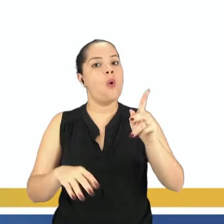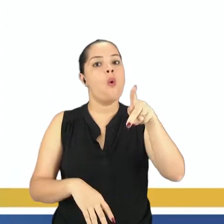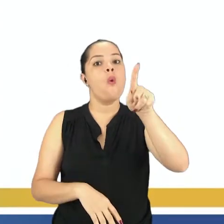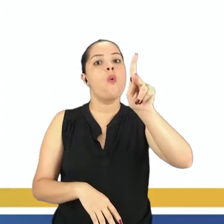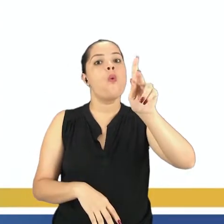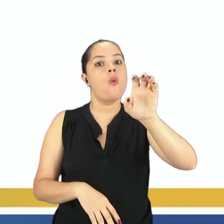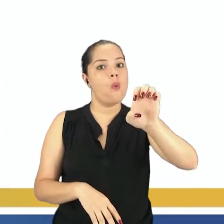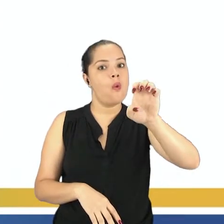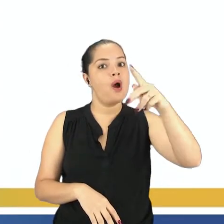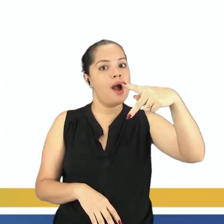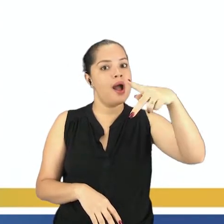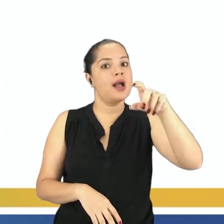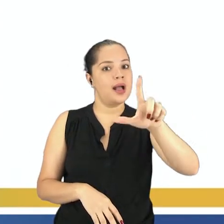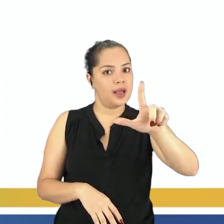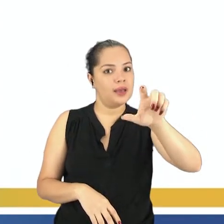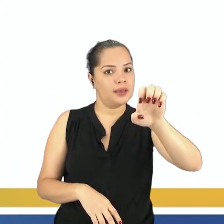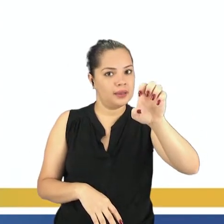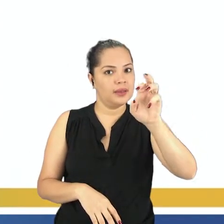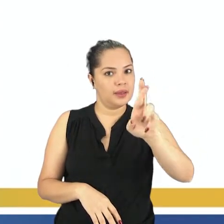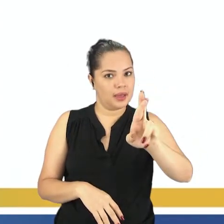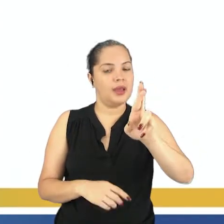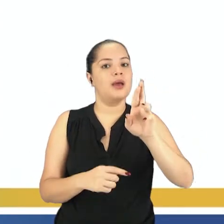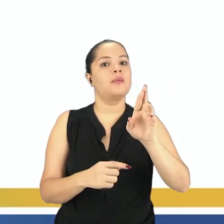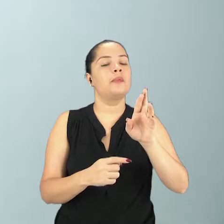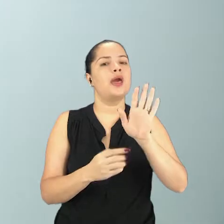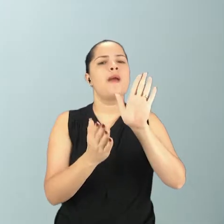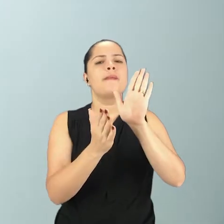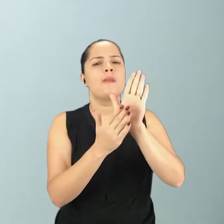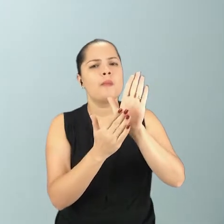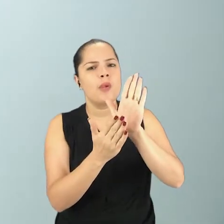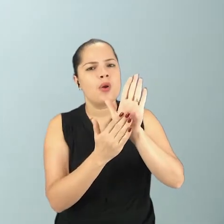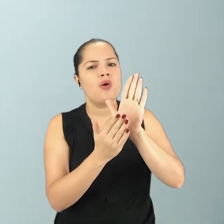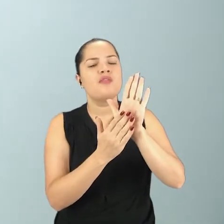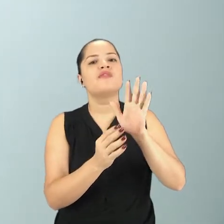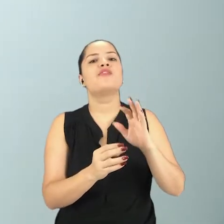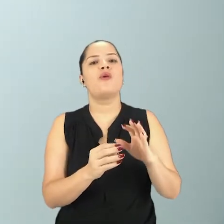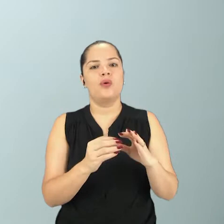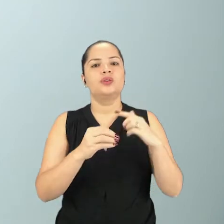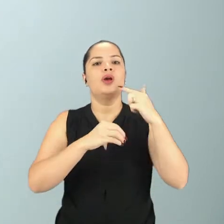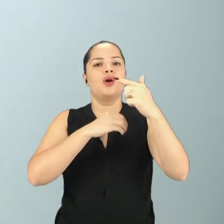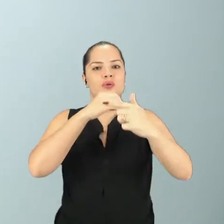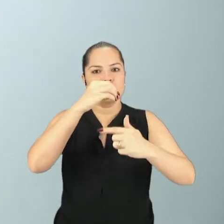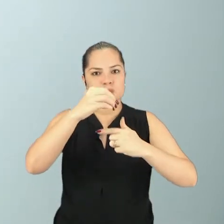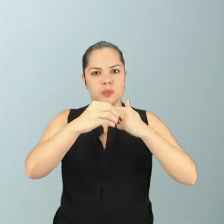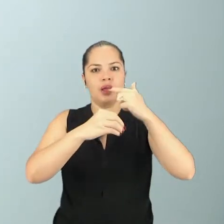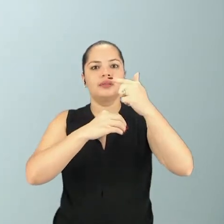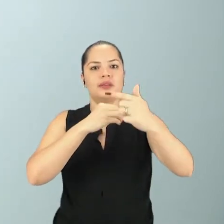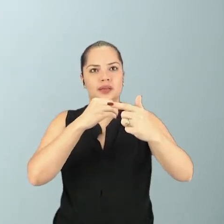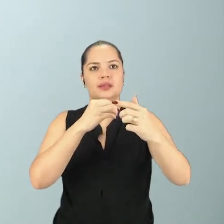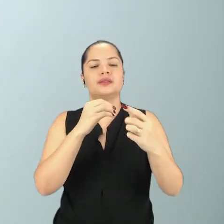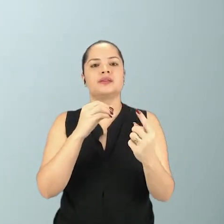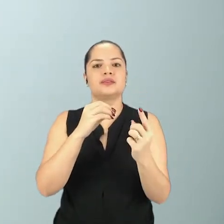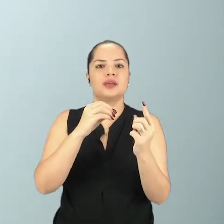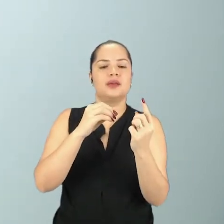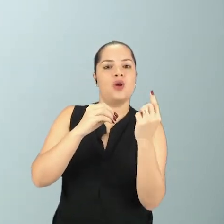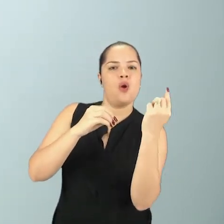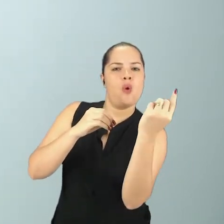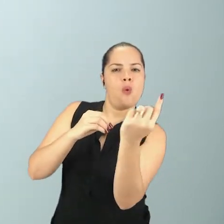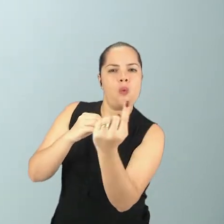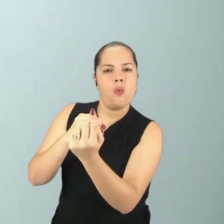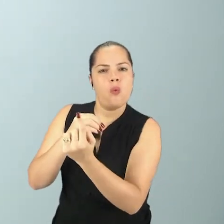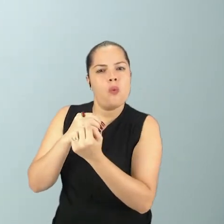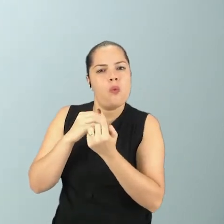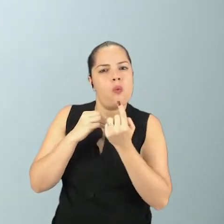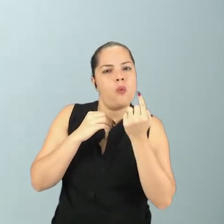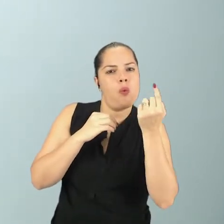acabou descobrindo, mostrando, provando que os planetas eles detêm órbitas elípticas, né? Então é uma órbita mais